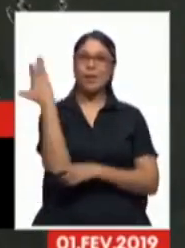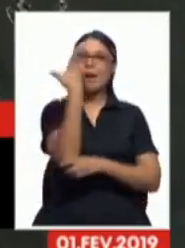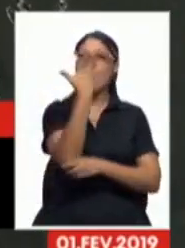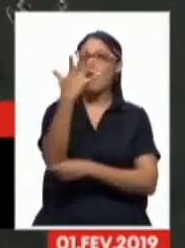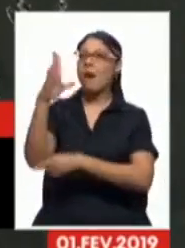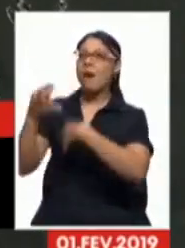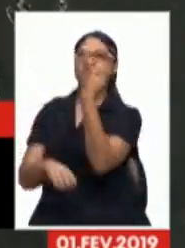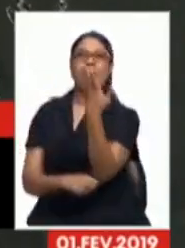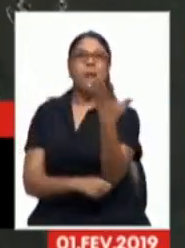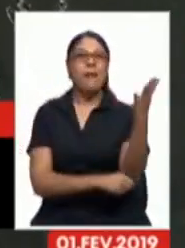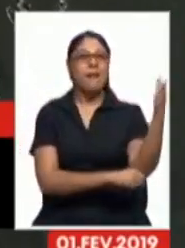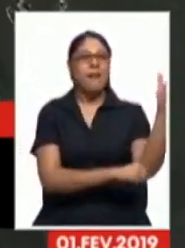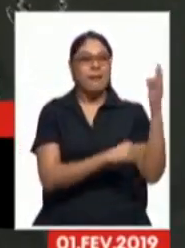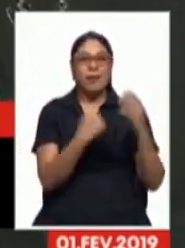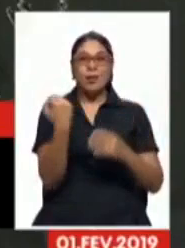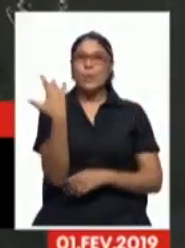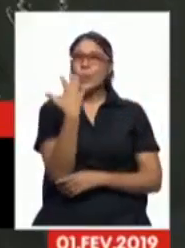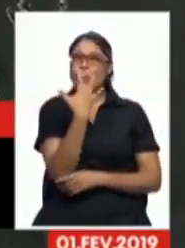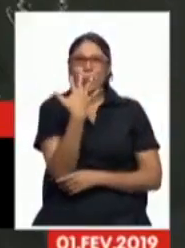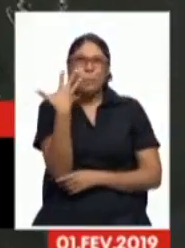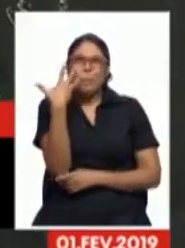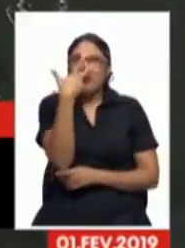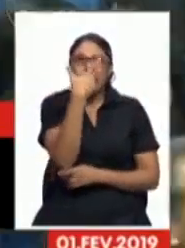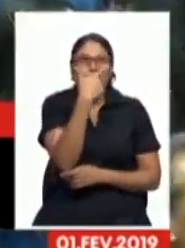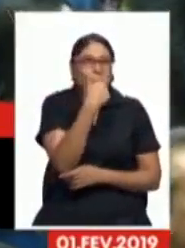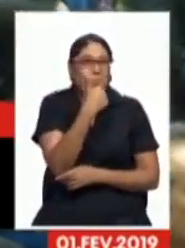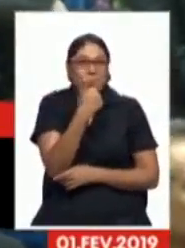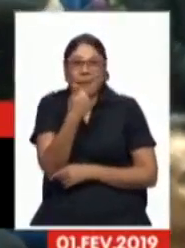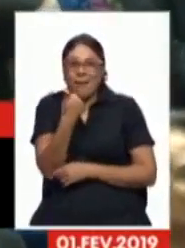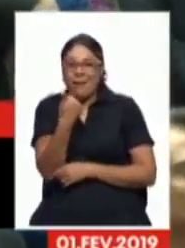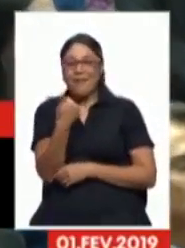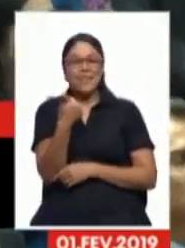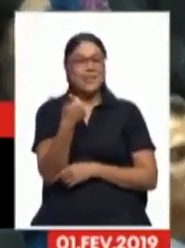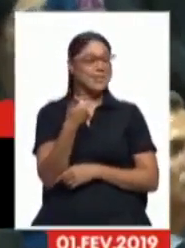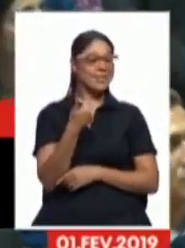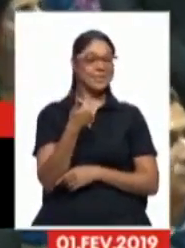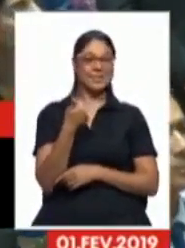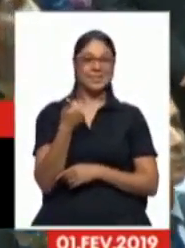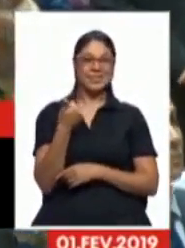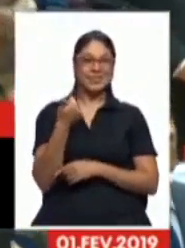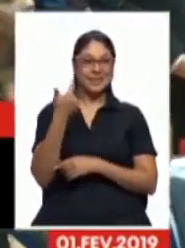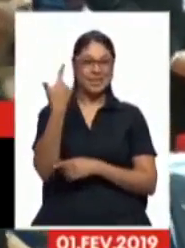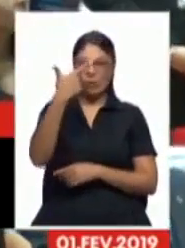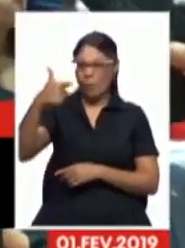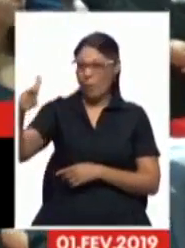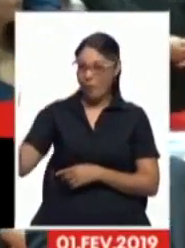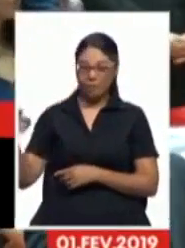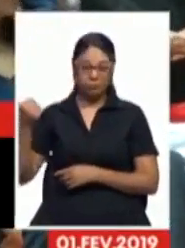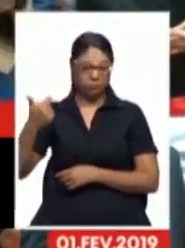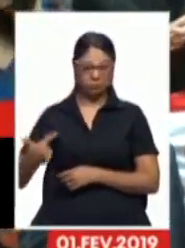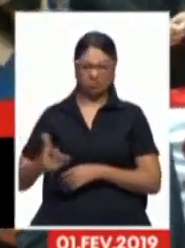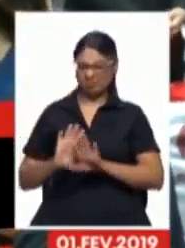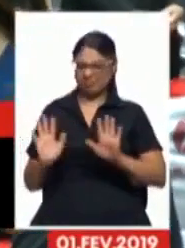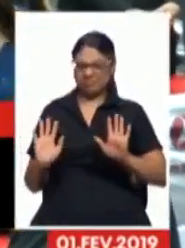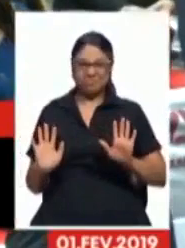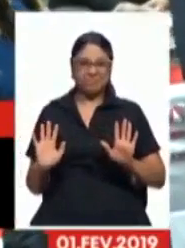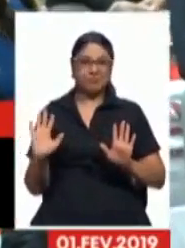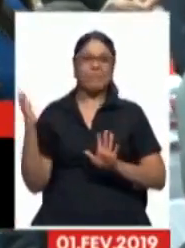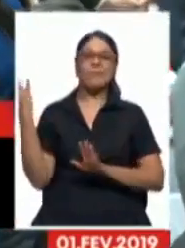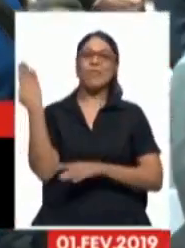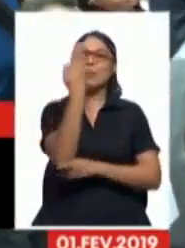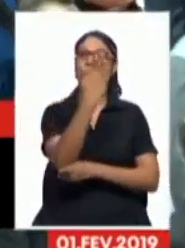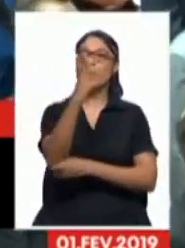terra mais garrida, teus risonhos lindos campos têm mais flores,